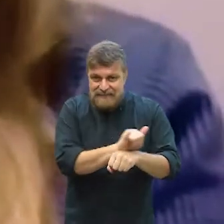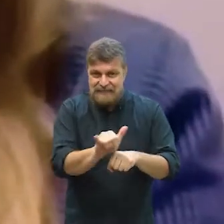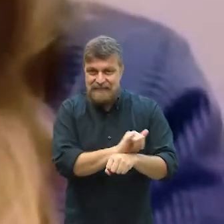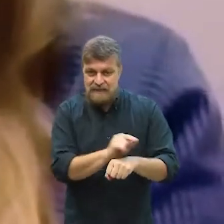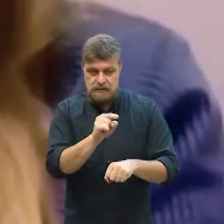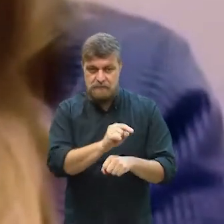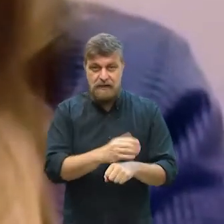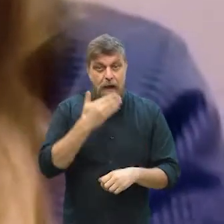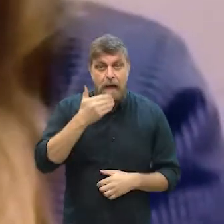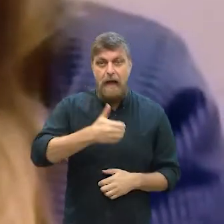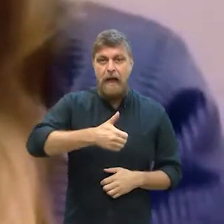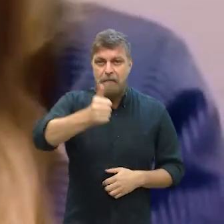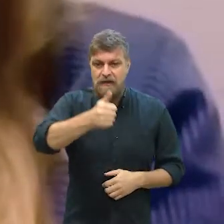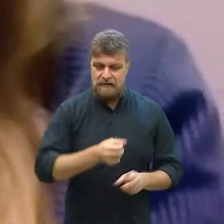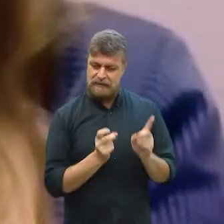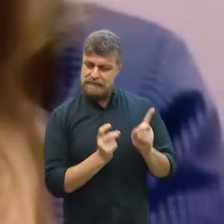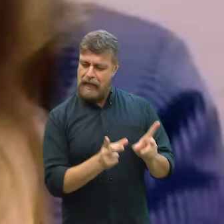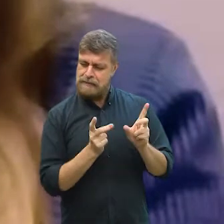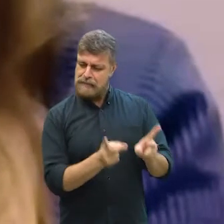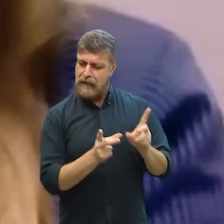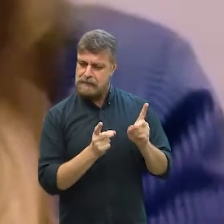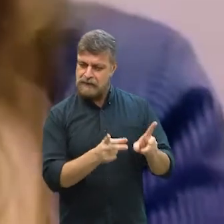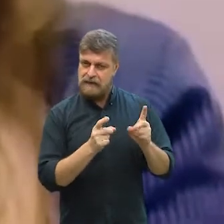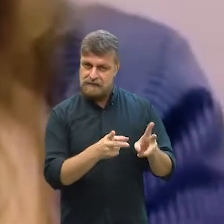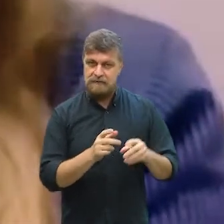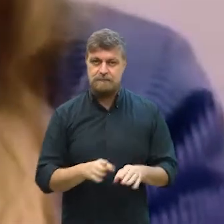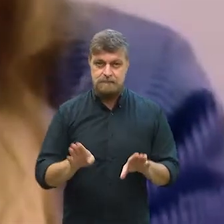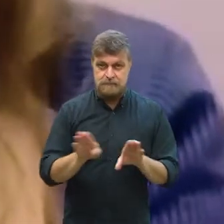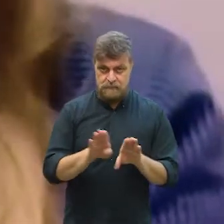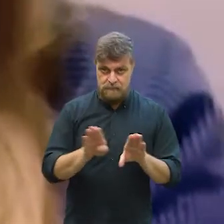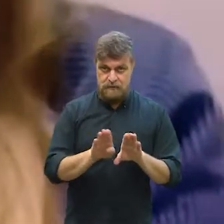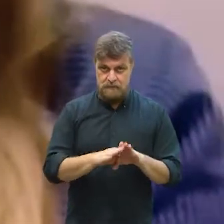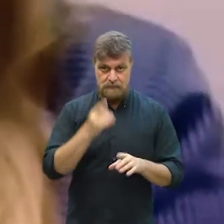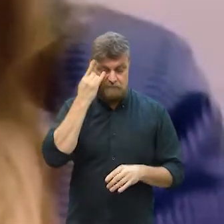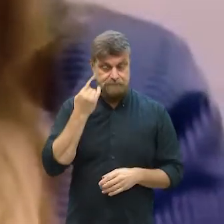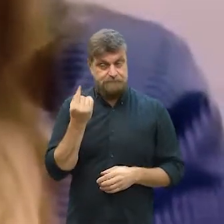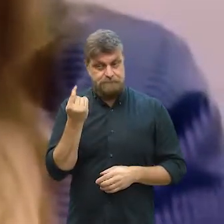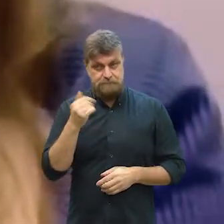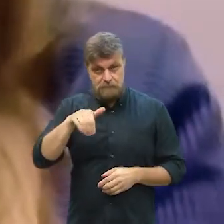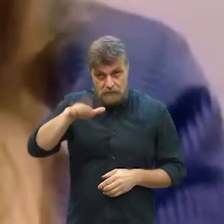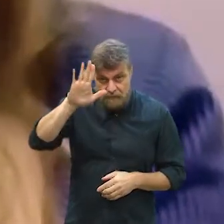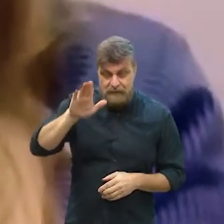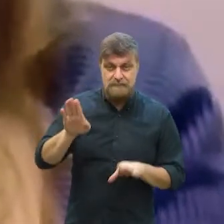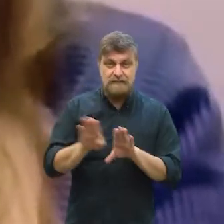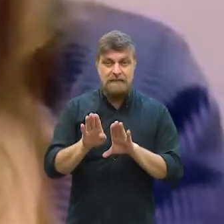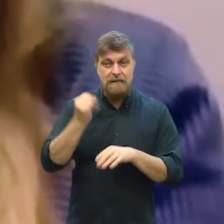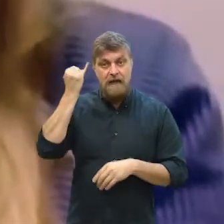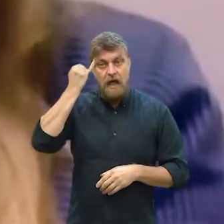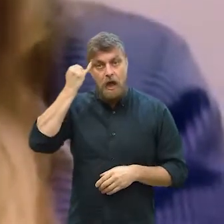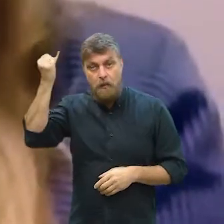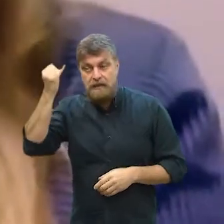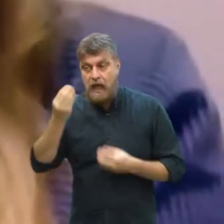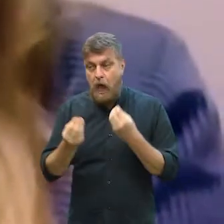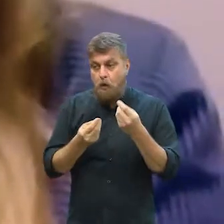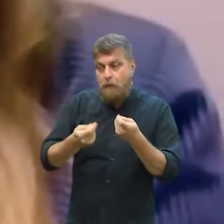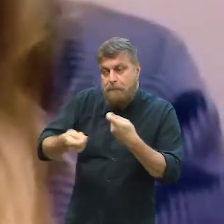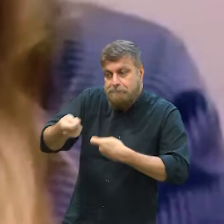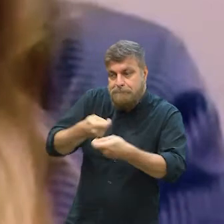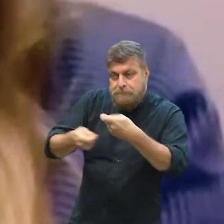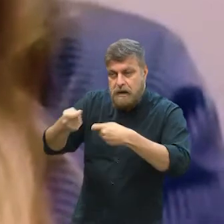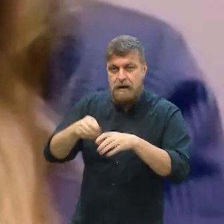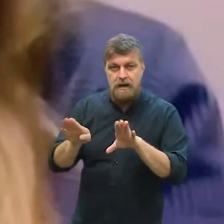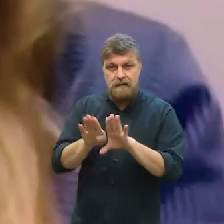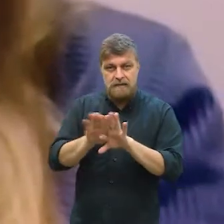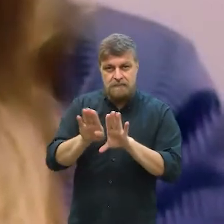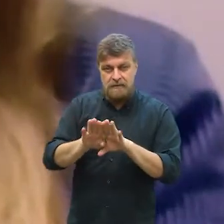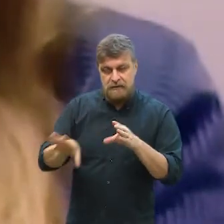operacionais, justamente para melhorar esse desempenho operacional de produtividade, rentabilidade. Ele pode inovar, inclusive, no seu modelo de